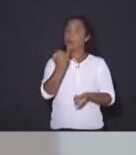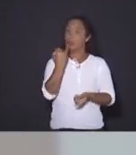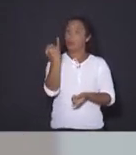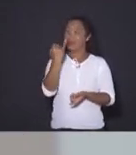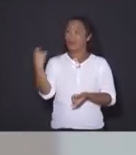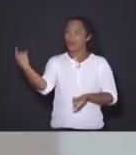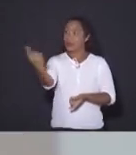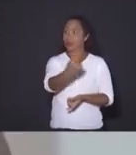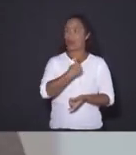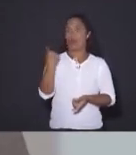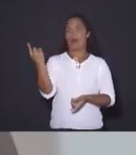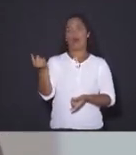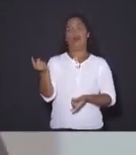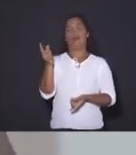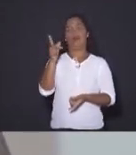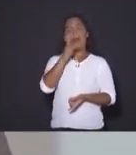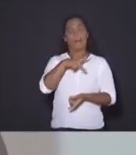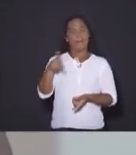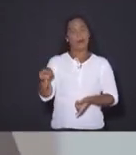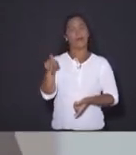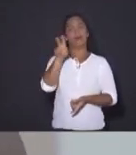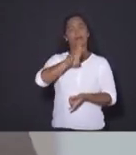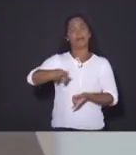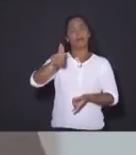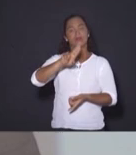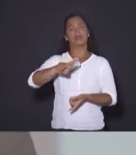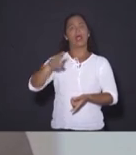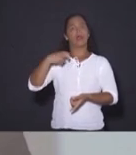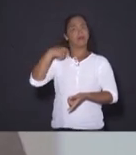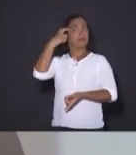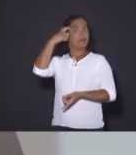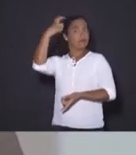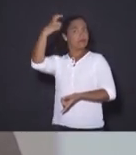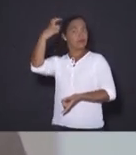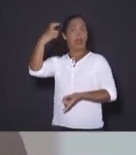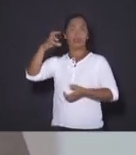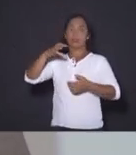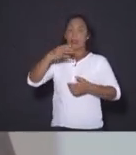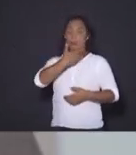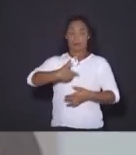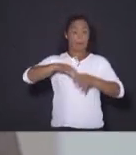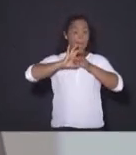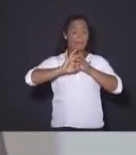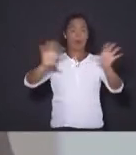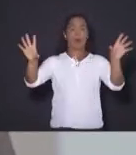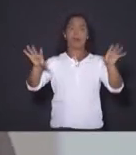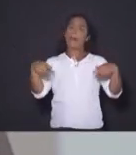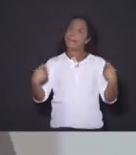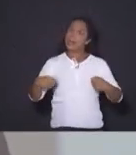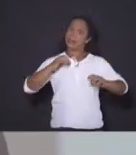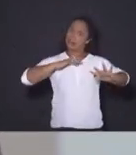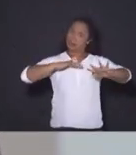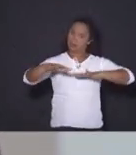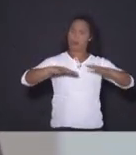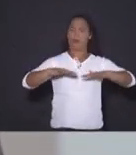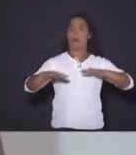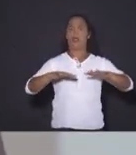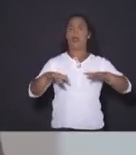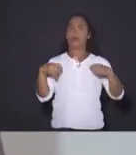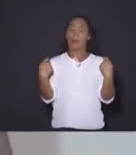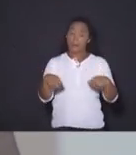nós professores de universidades enquanto intelectuais públicos é nós precisamos ser mais ativistas que nós possamos atuar mais